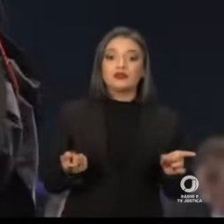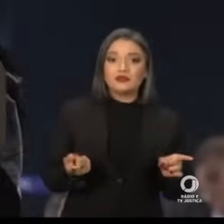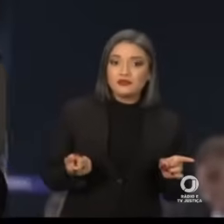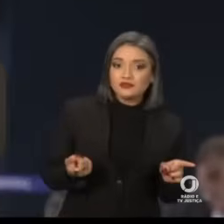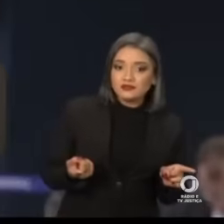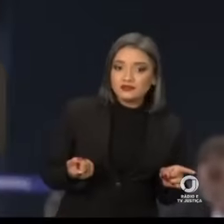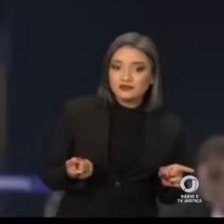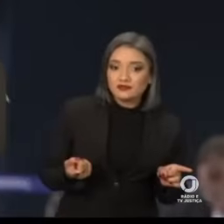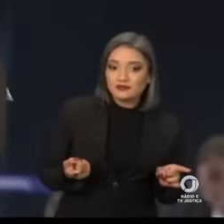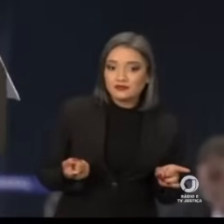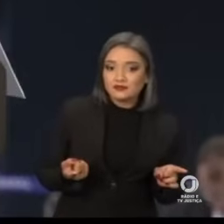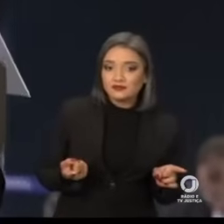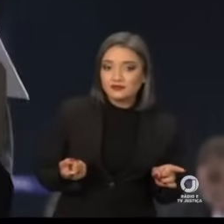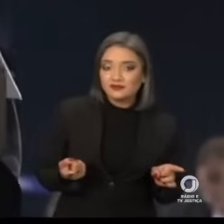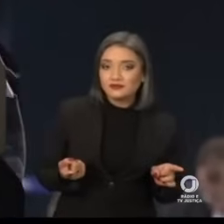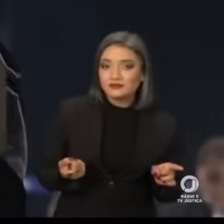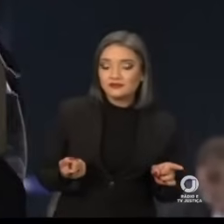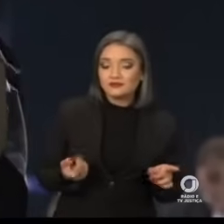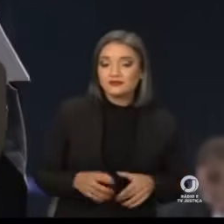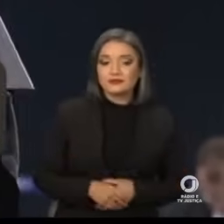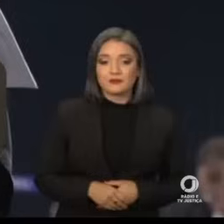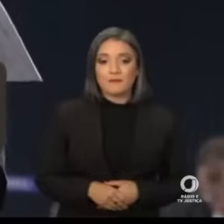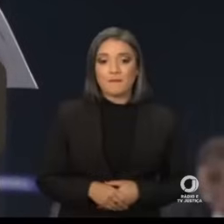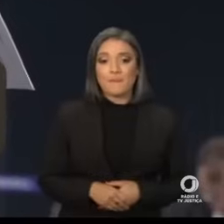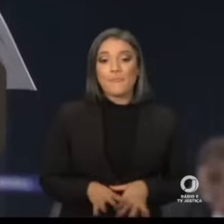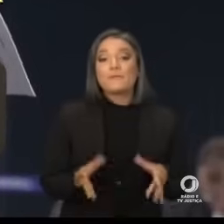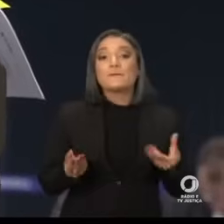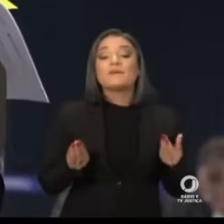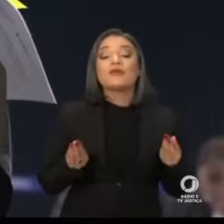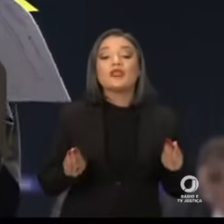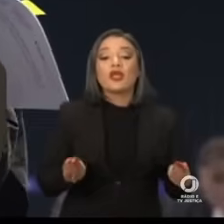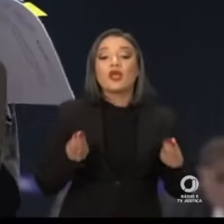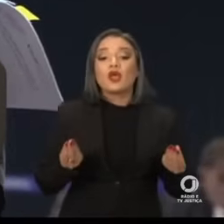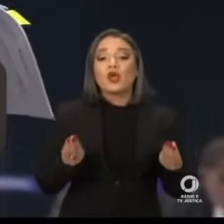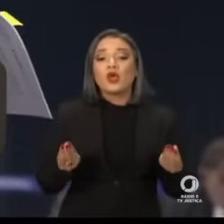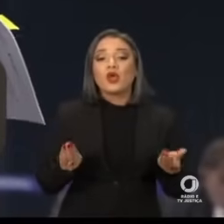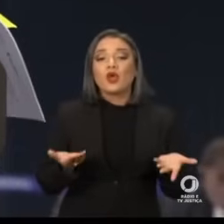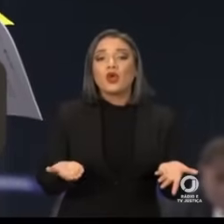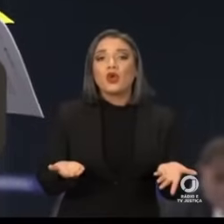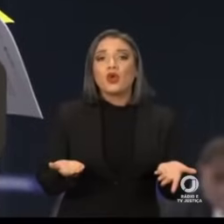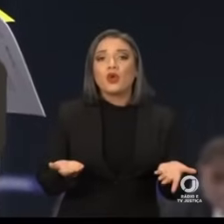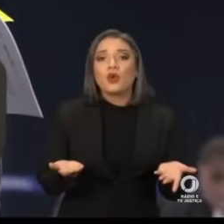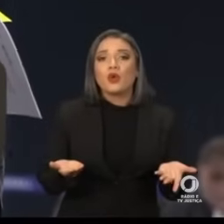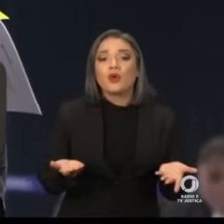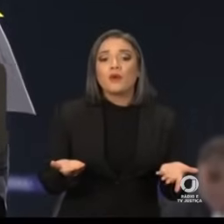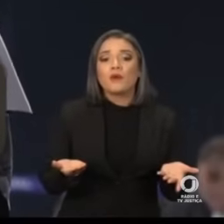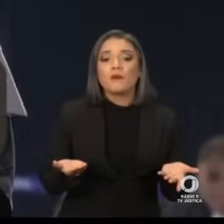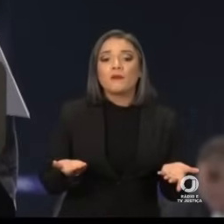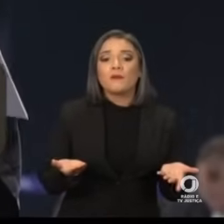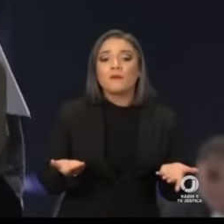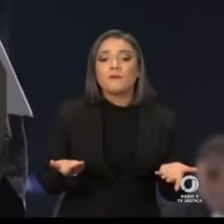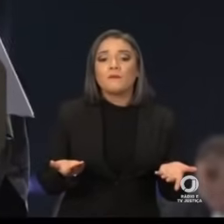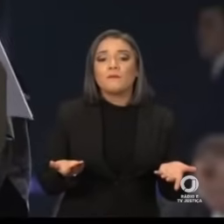da onde surge, e aí vamos falar da questão da minuta, da onde surge